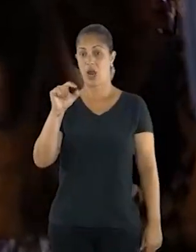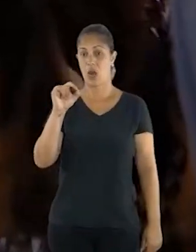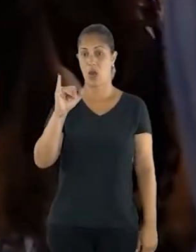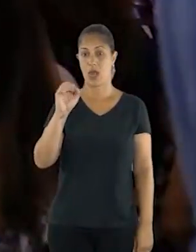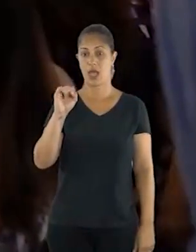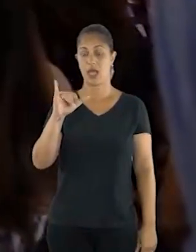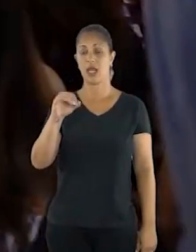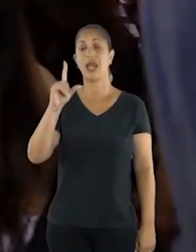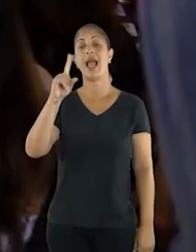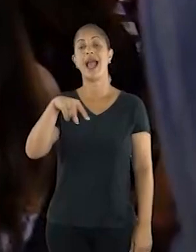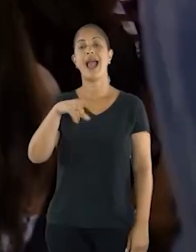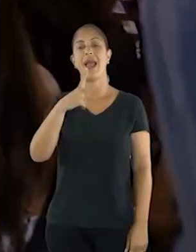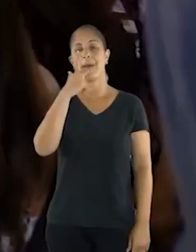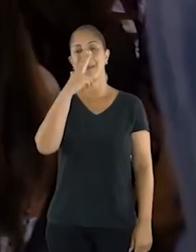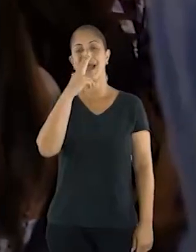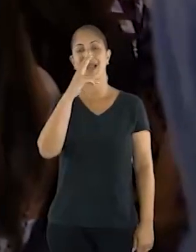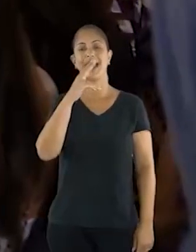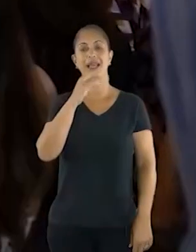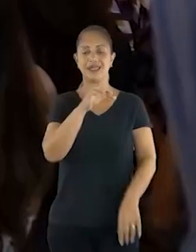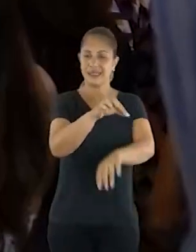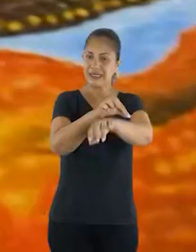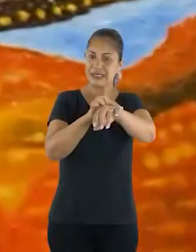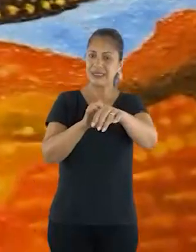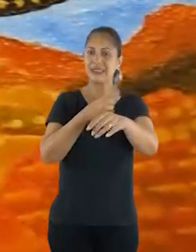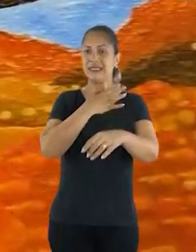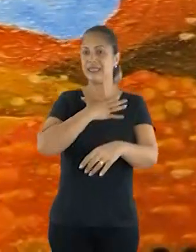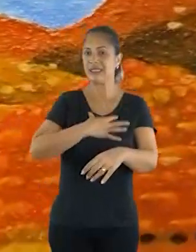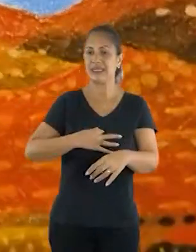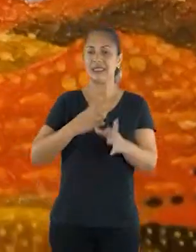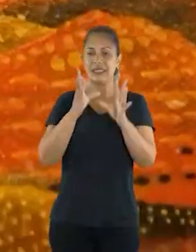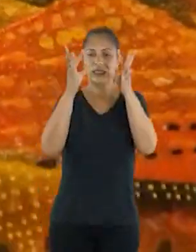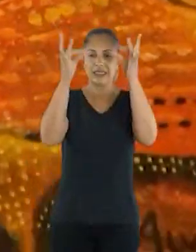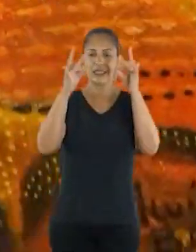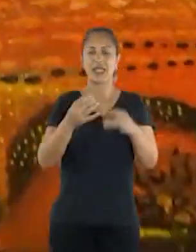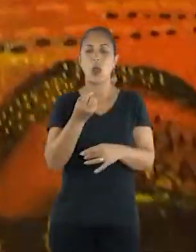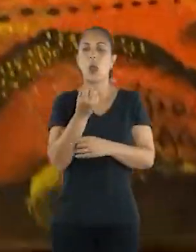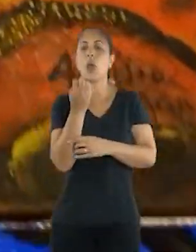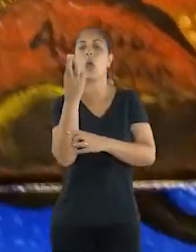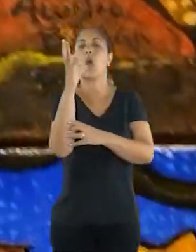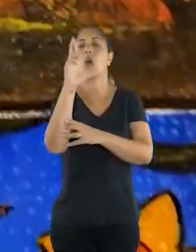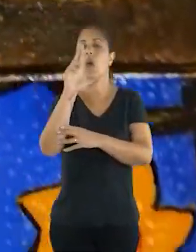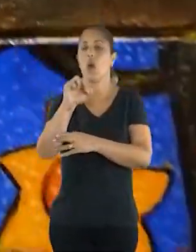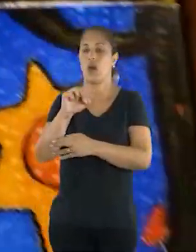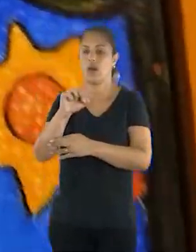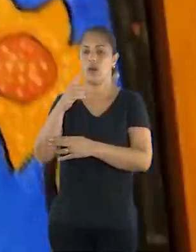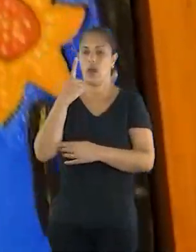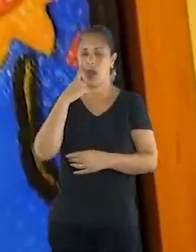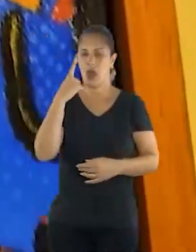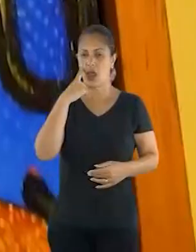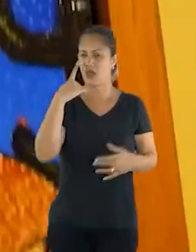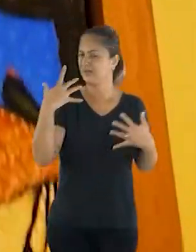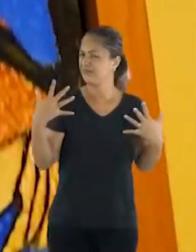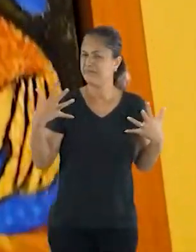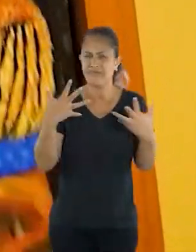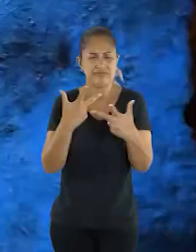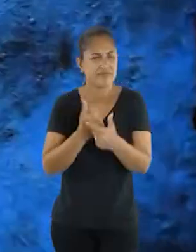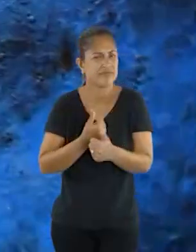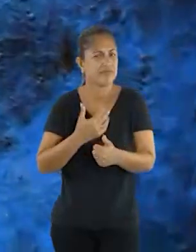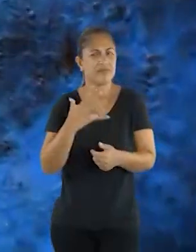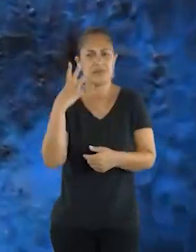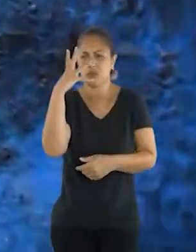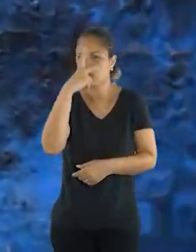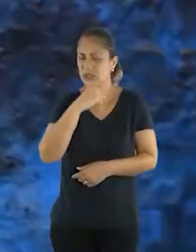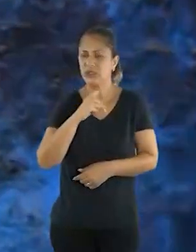uma joalheria. E olha o detalhe, que coisa absolutamente